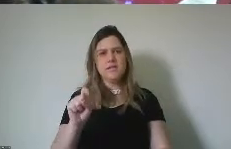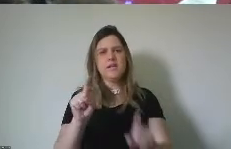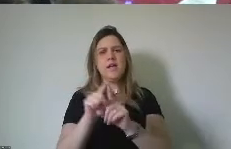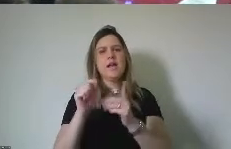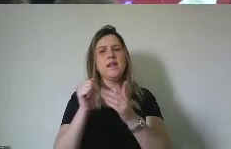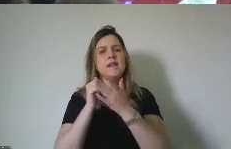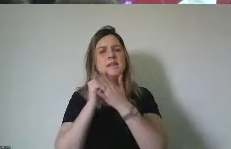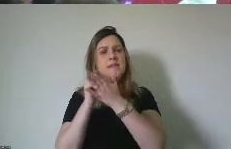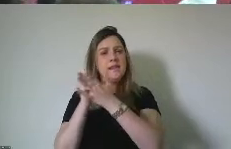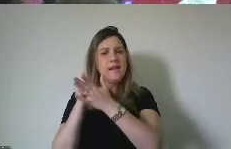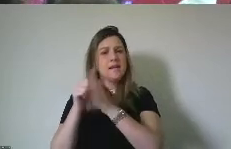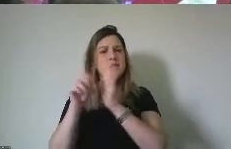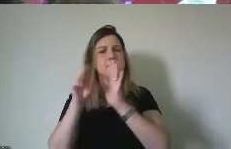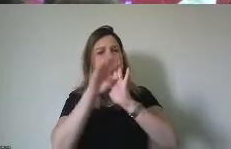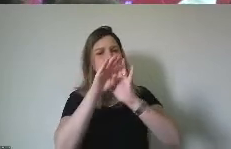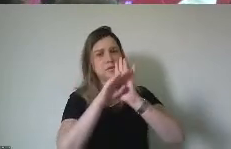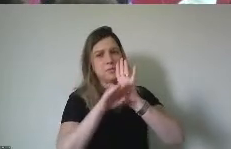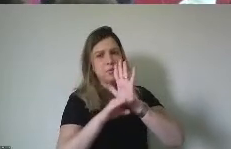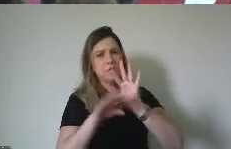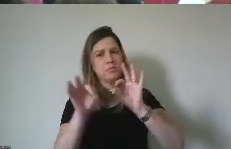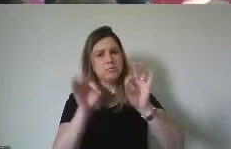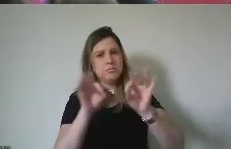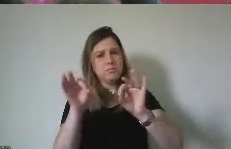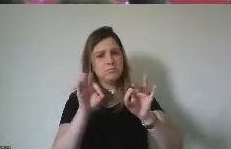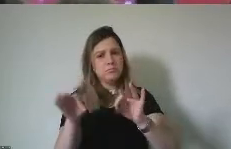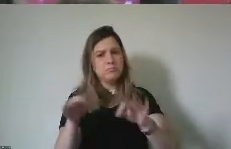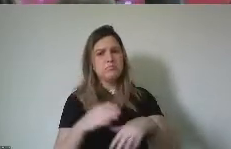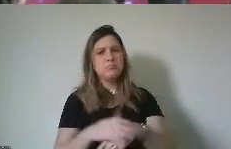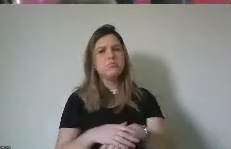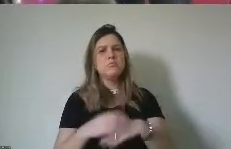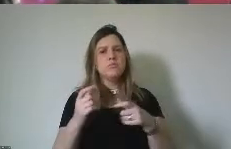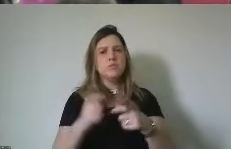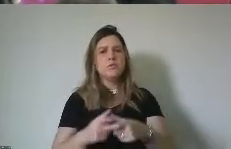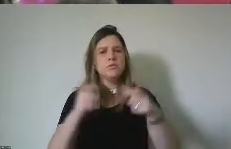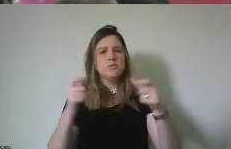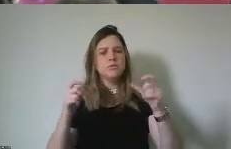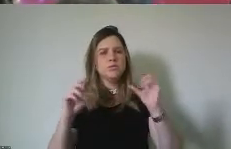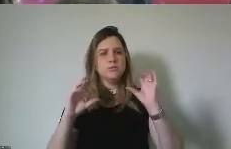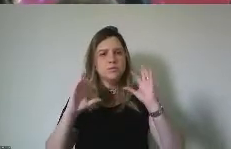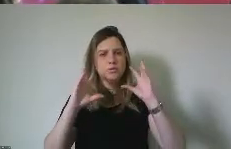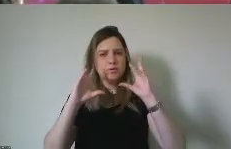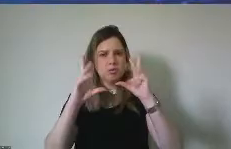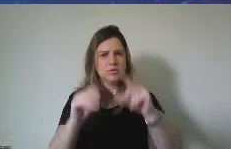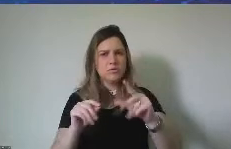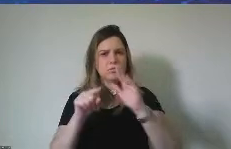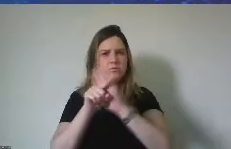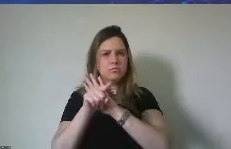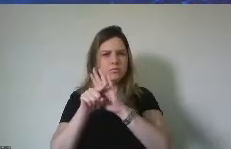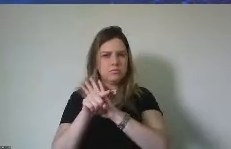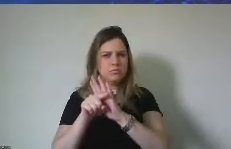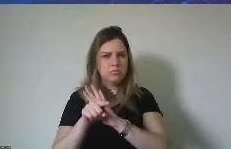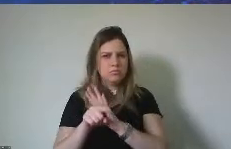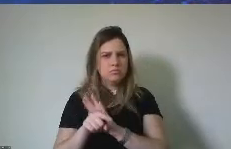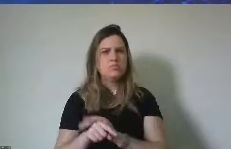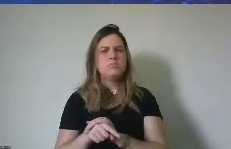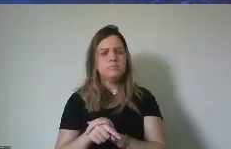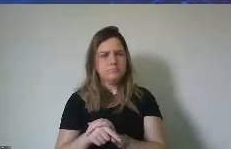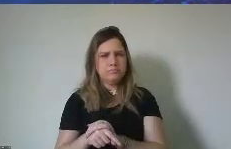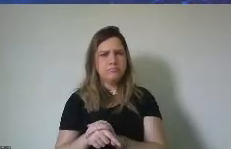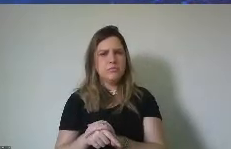desafios da operação e planejamento e a transmissão com todas as suas flexibilidades quer dizer a transmissão de hoje